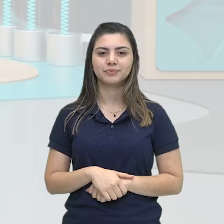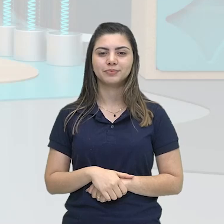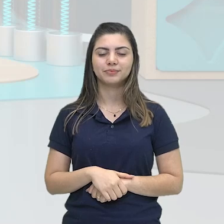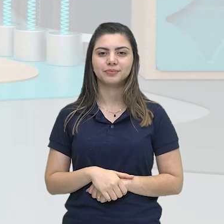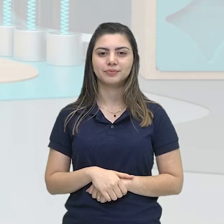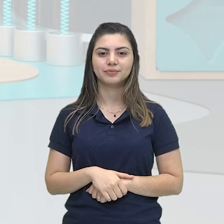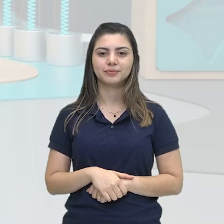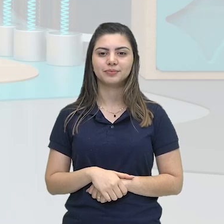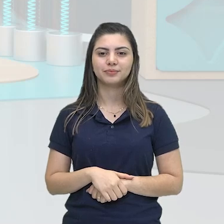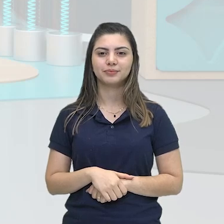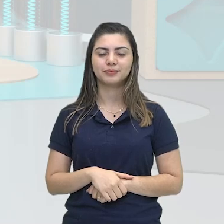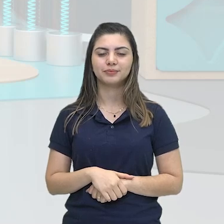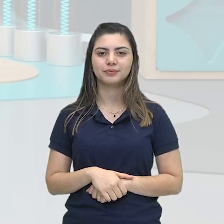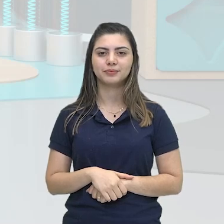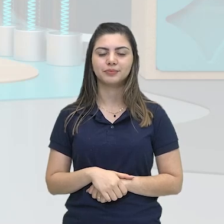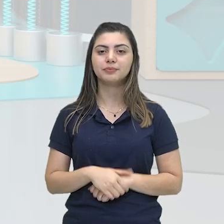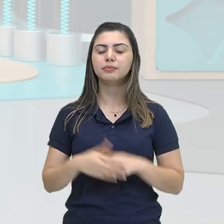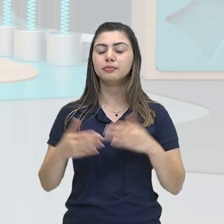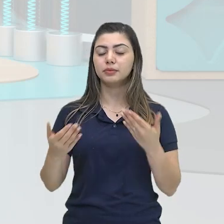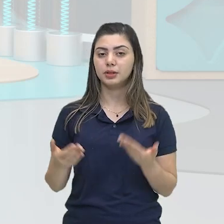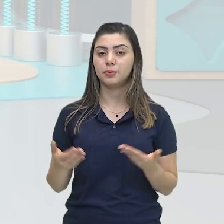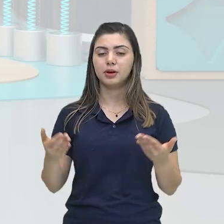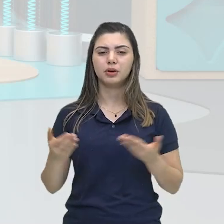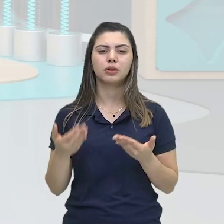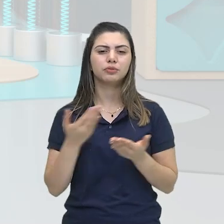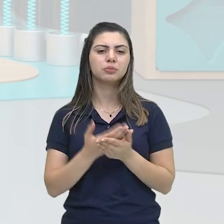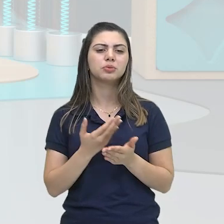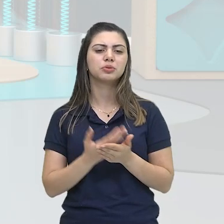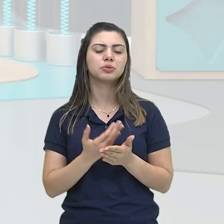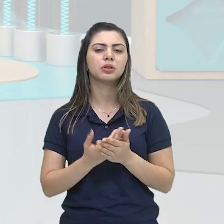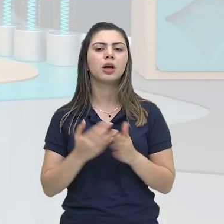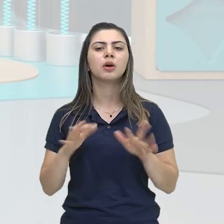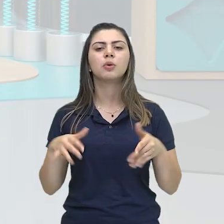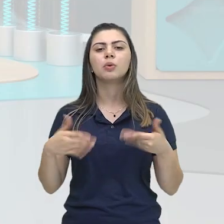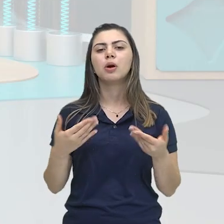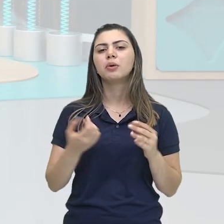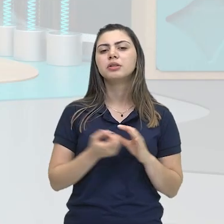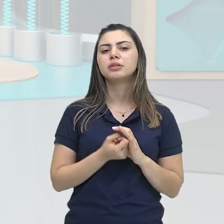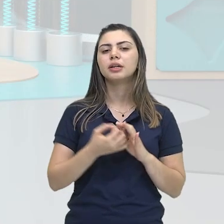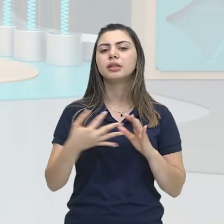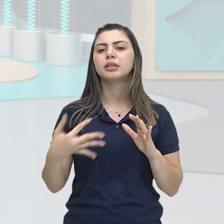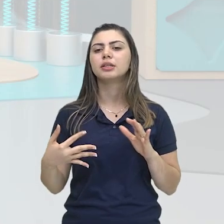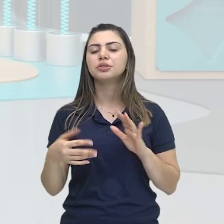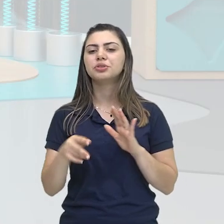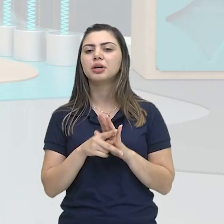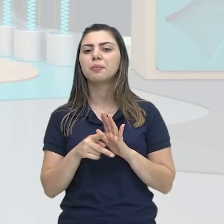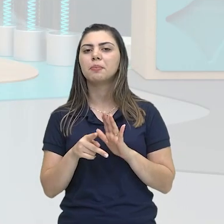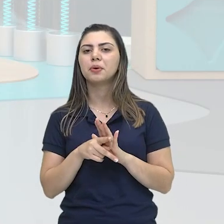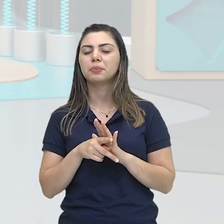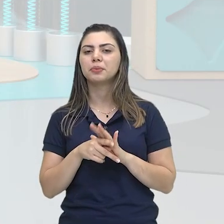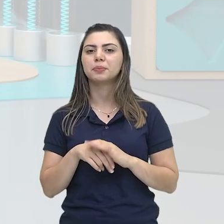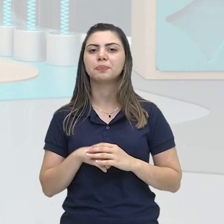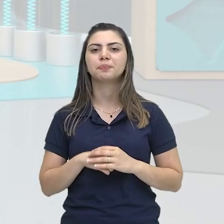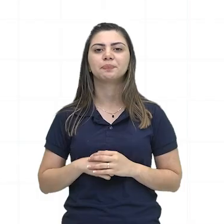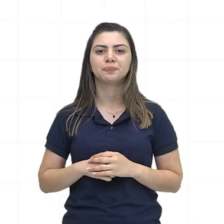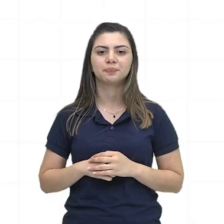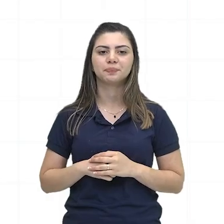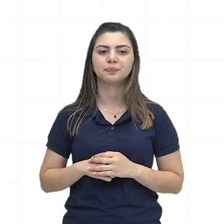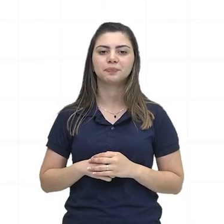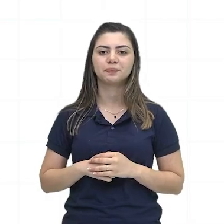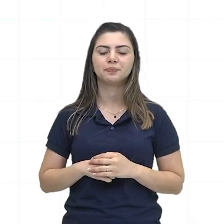ginástica, vamos lá ver como é que funciona, quais são as características dessa ginástica não competitiva. Vamos